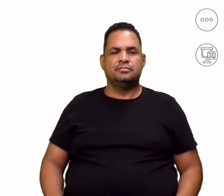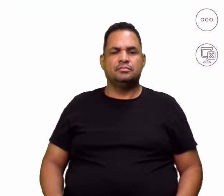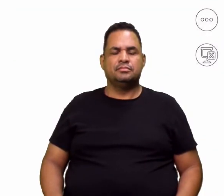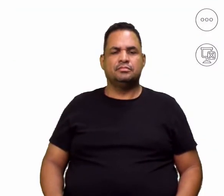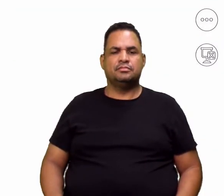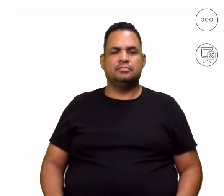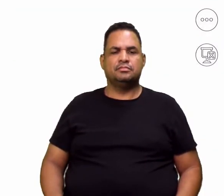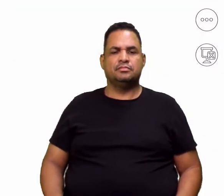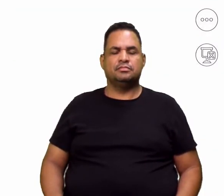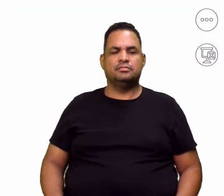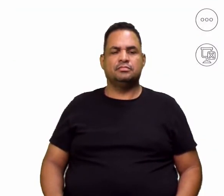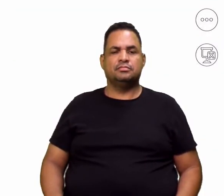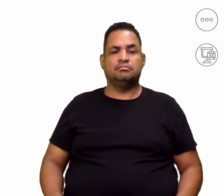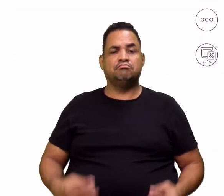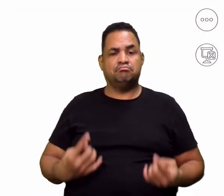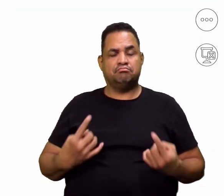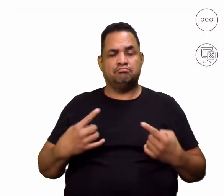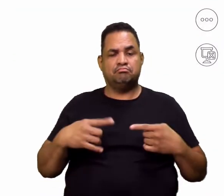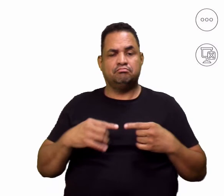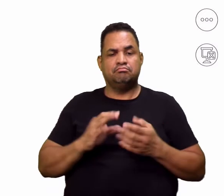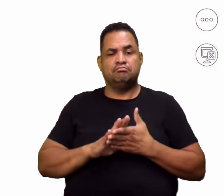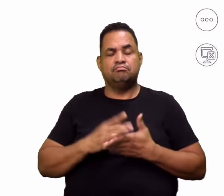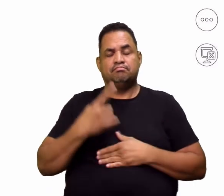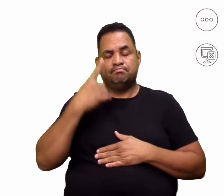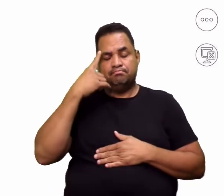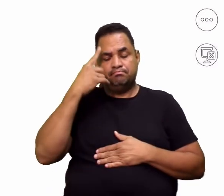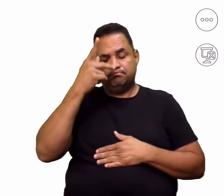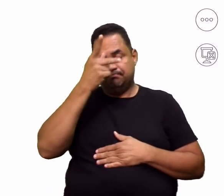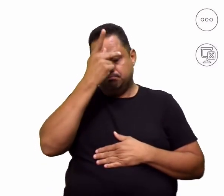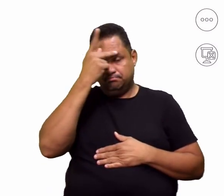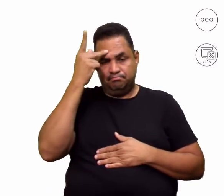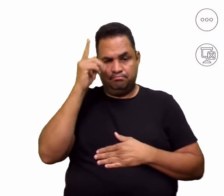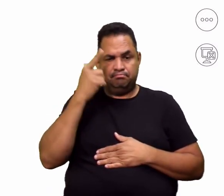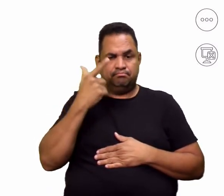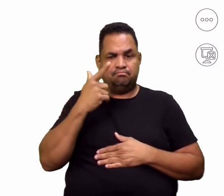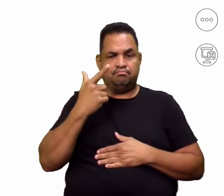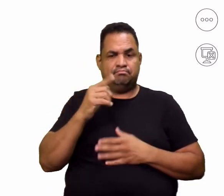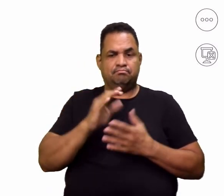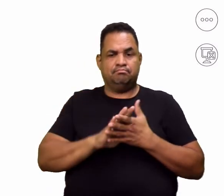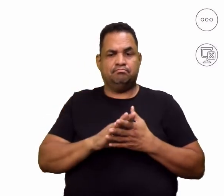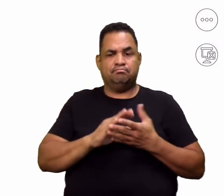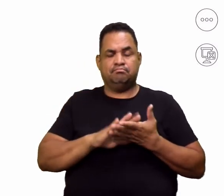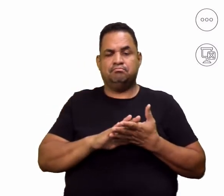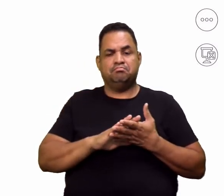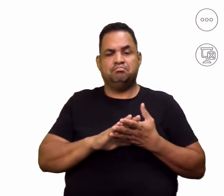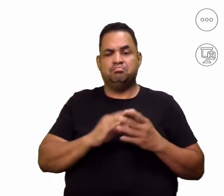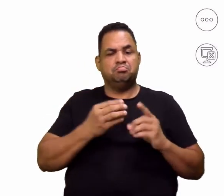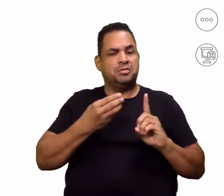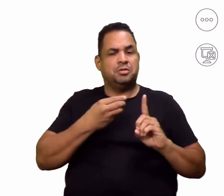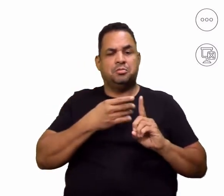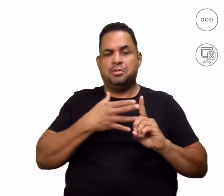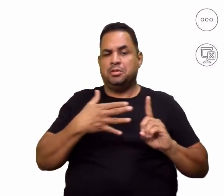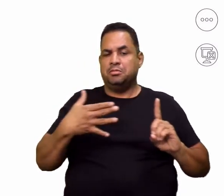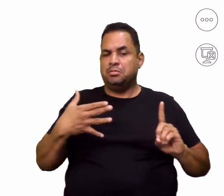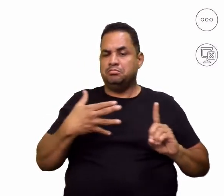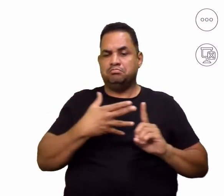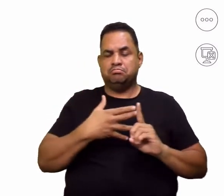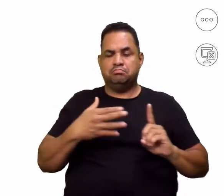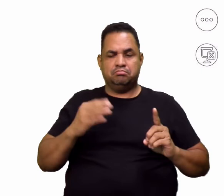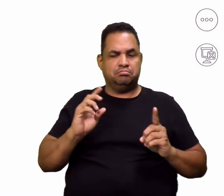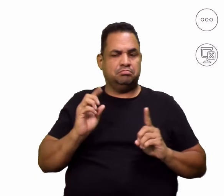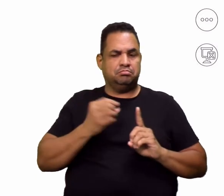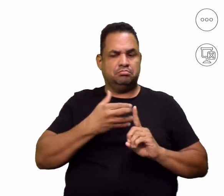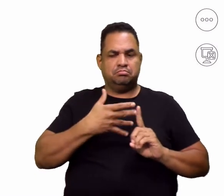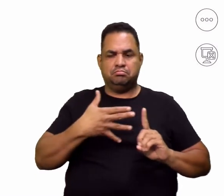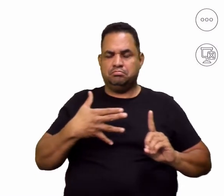Vamos seguindo. Ao contrário do que muita gente pensa, não se trata de uma síndrome genética. Então, o hermafroditismo